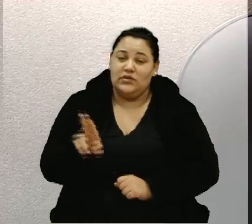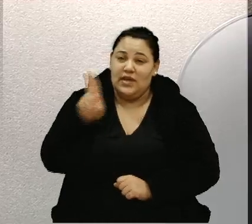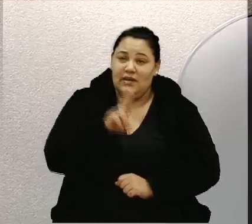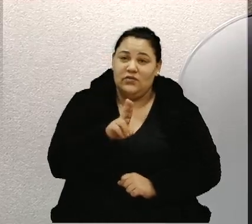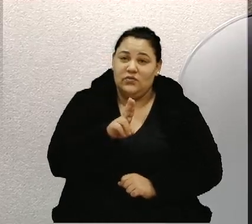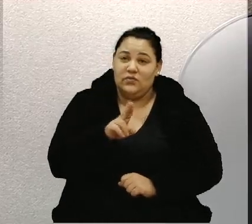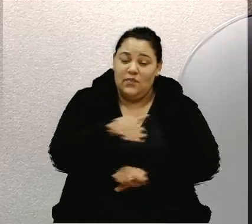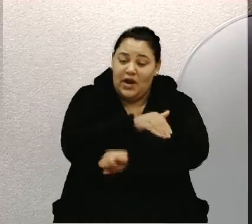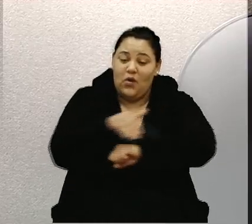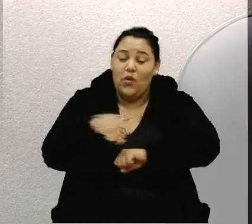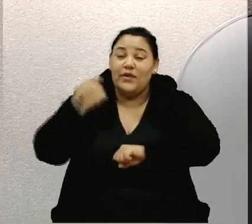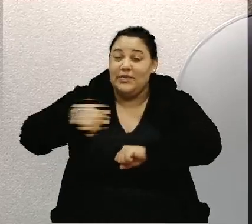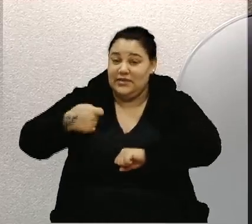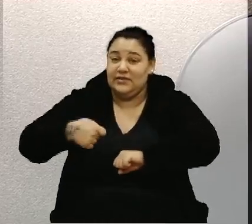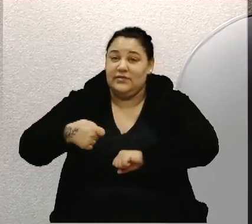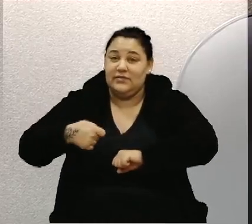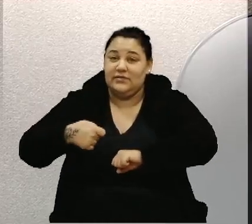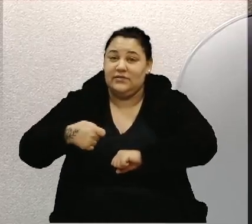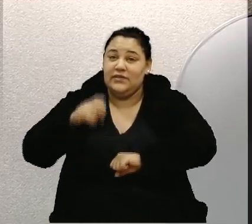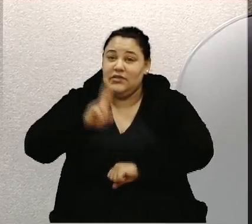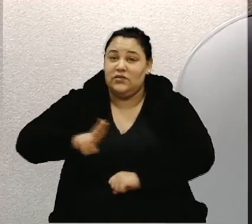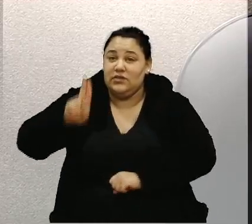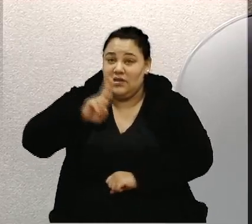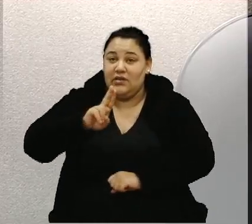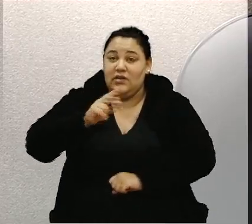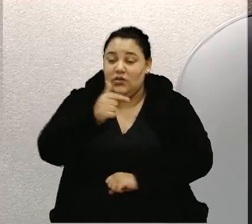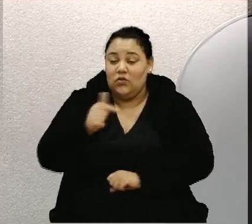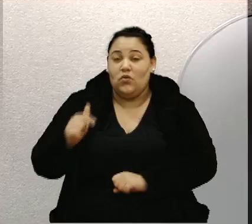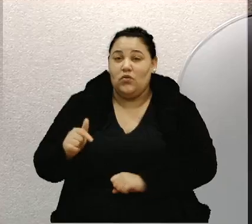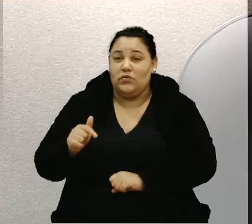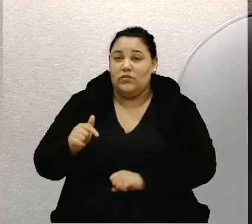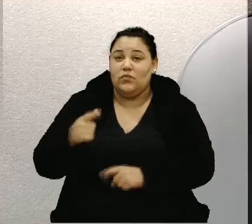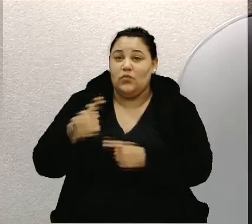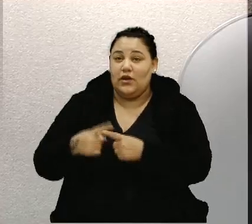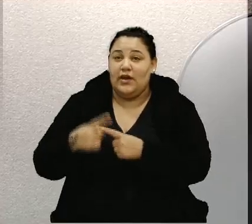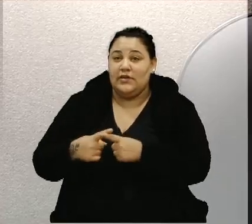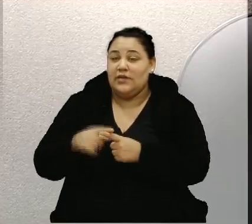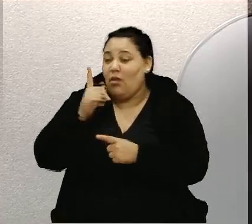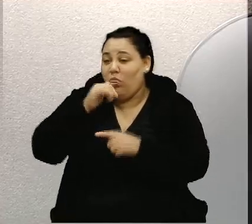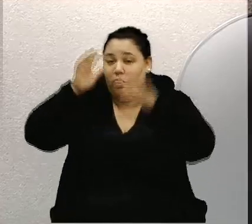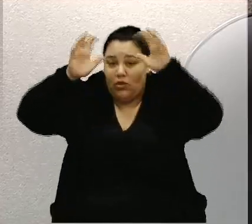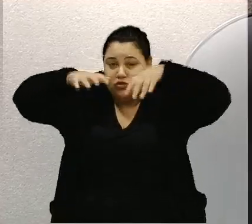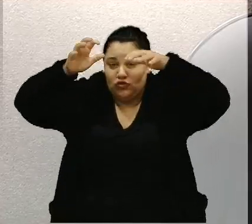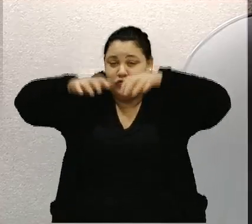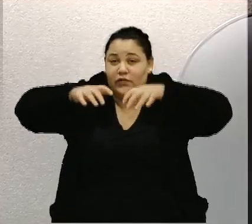que precisavam, será utilizado agora em razão das enchentes para vias que foram